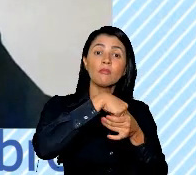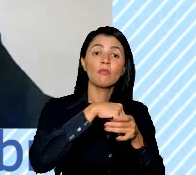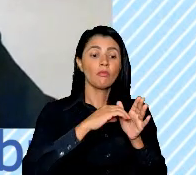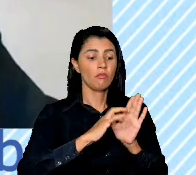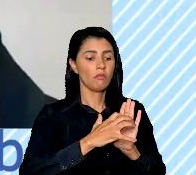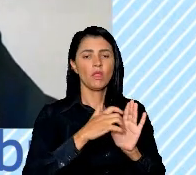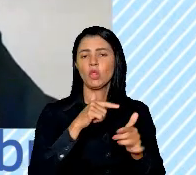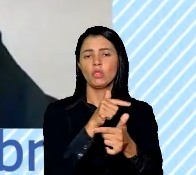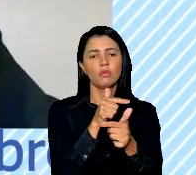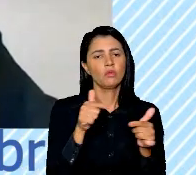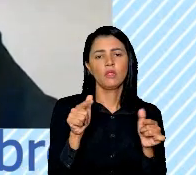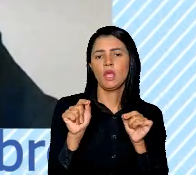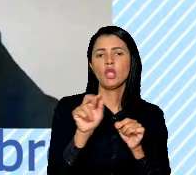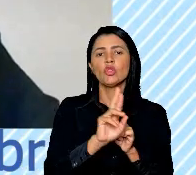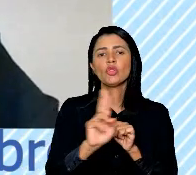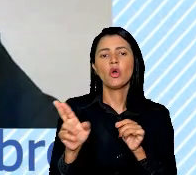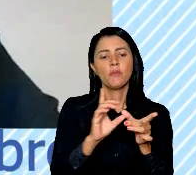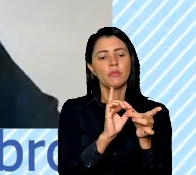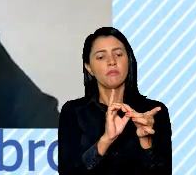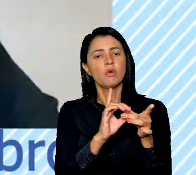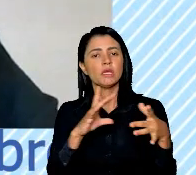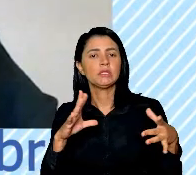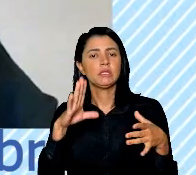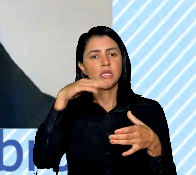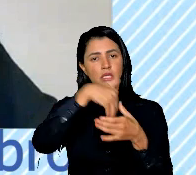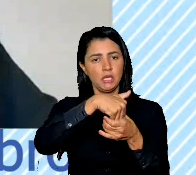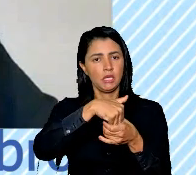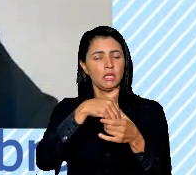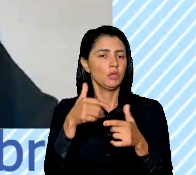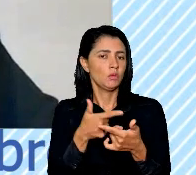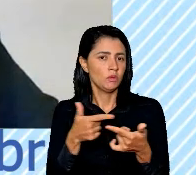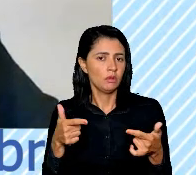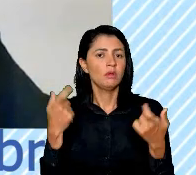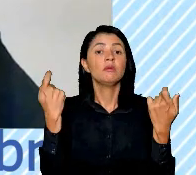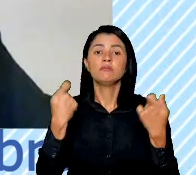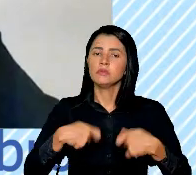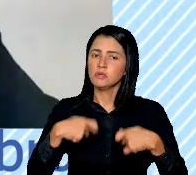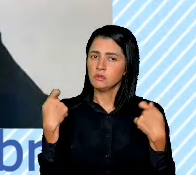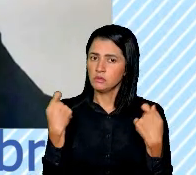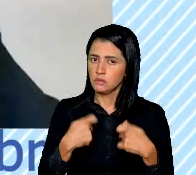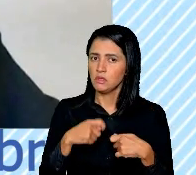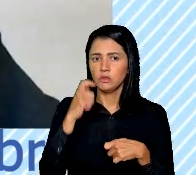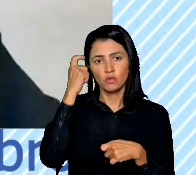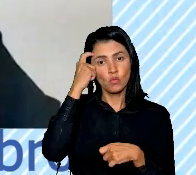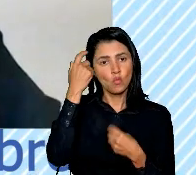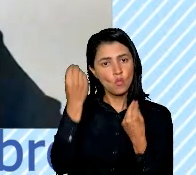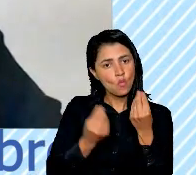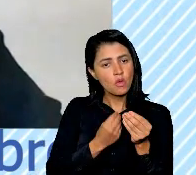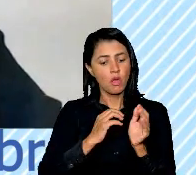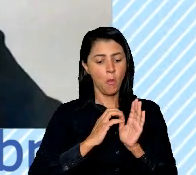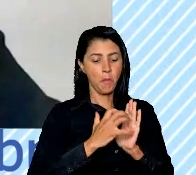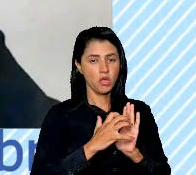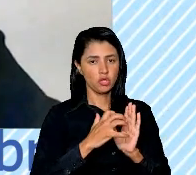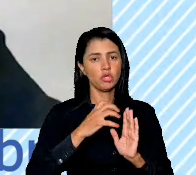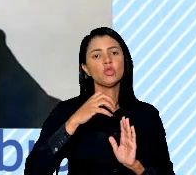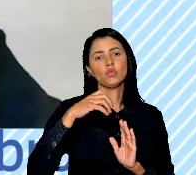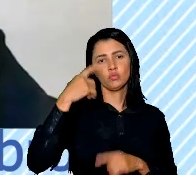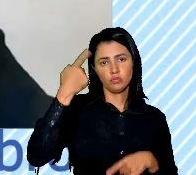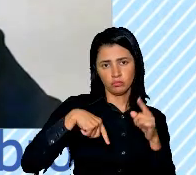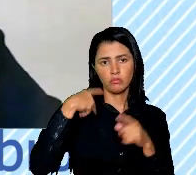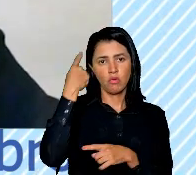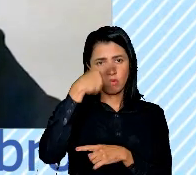existe a chamada democracia interna. É preciso ter em mente que os partidos políticos, muito embora